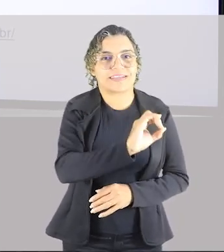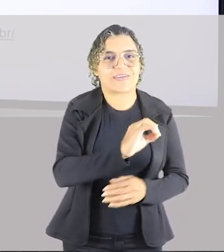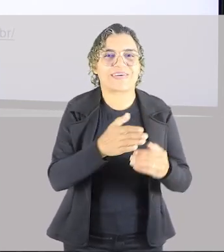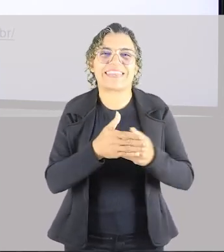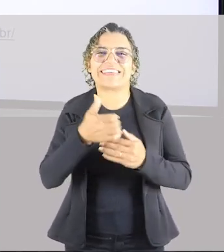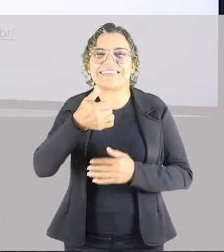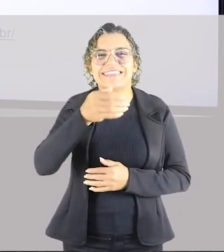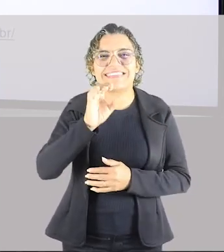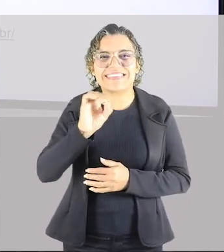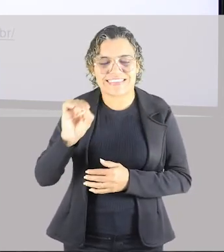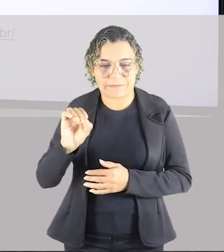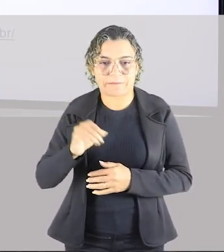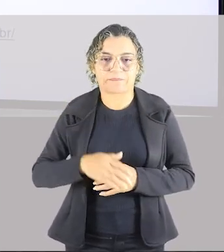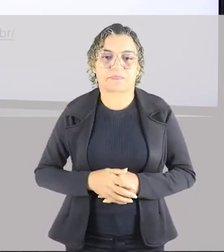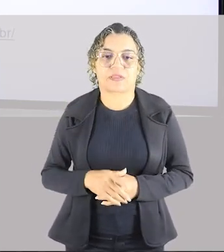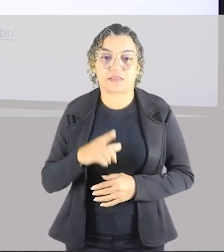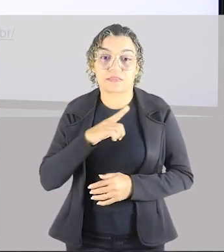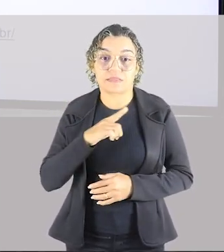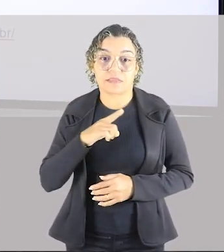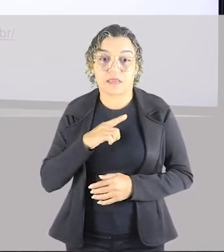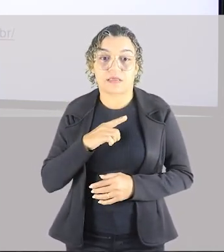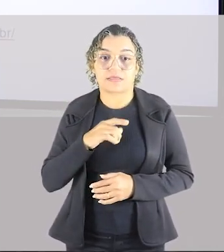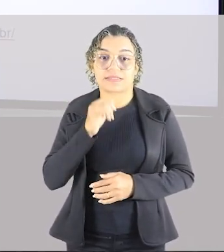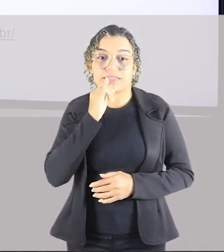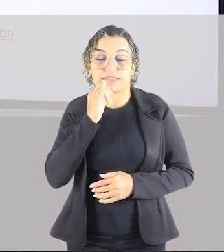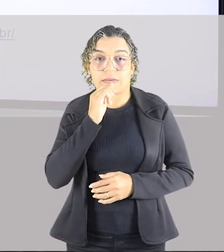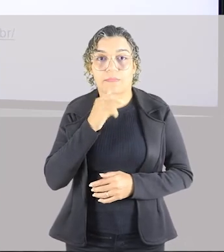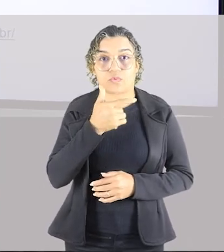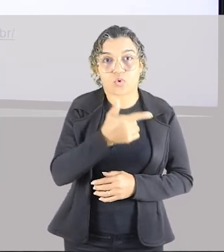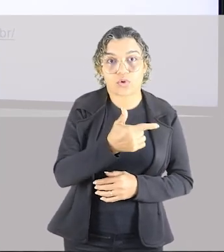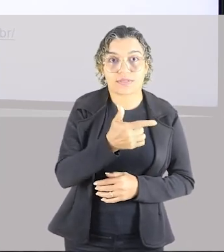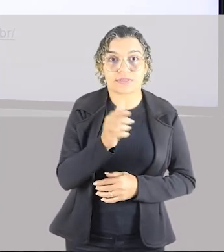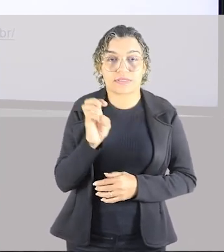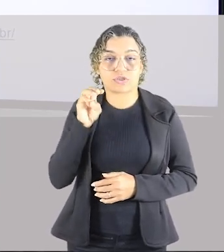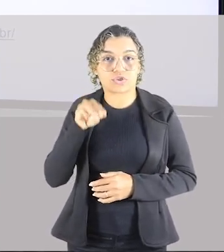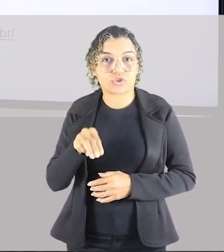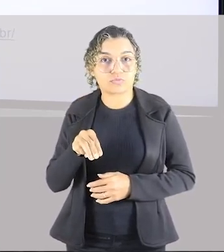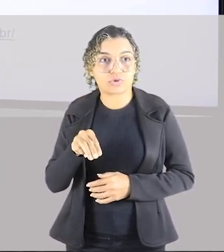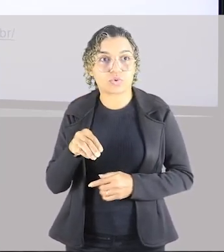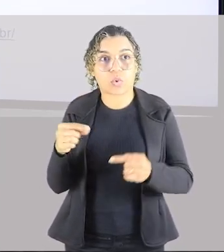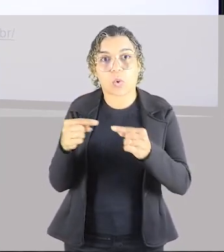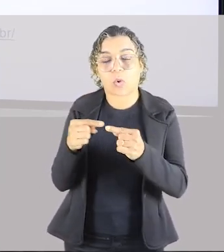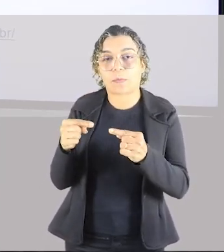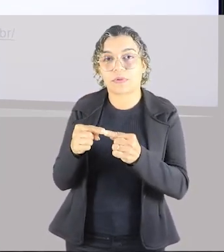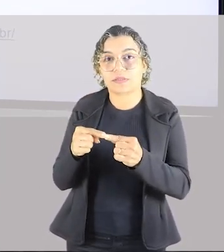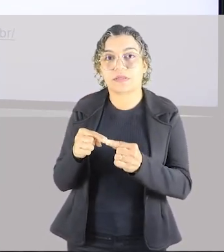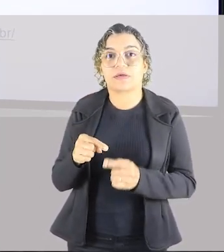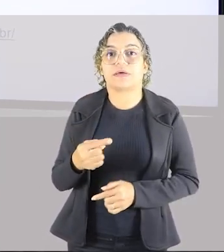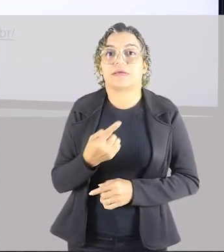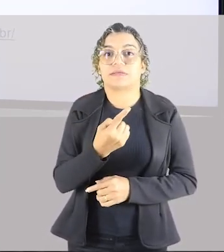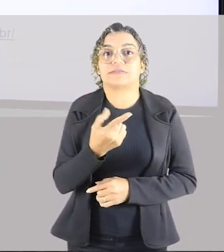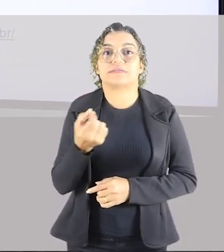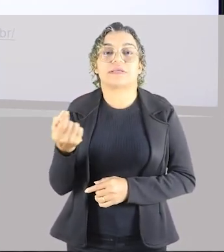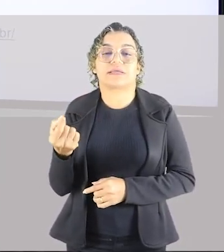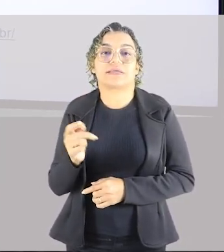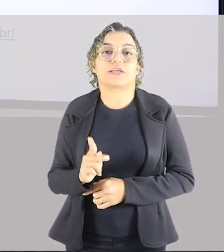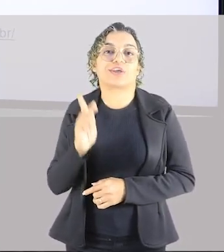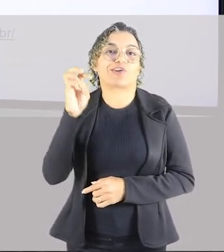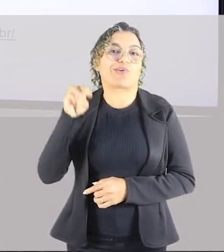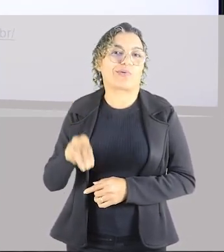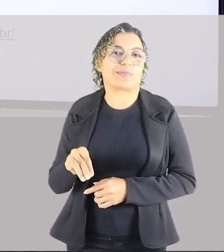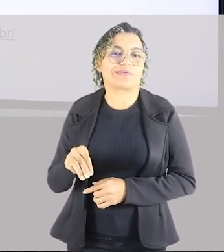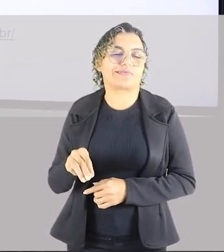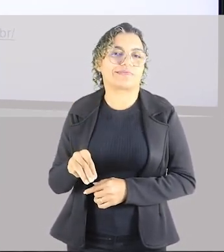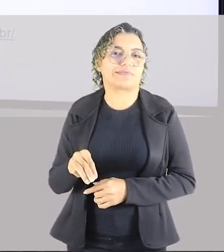dois quadrados, então eu tenho 2 centímetros. 2 centímetros equivalendo a 100 quilômetros. Ou